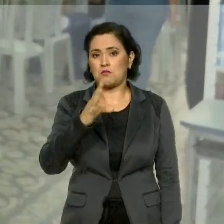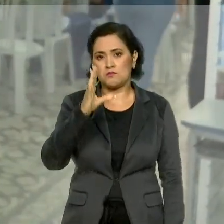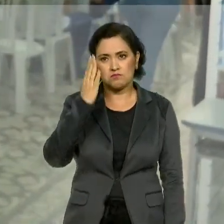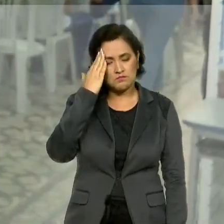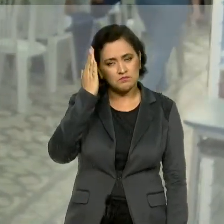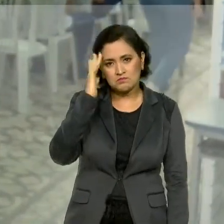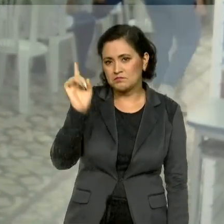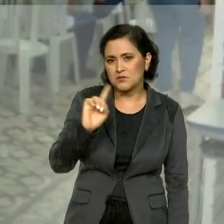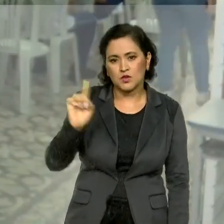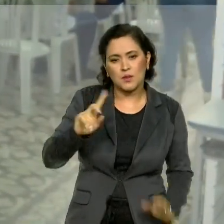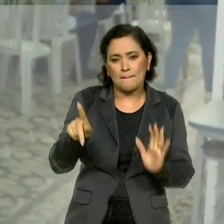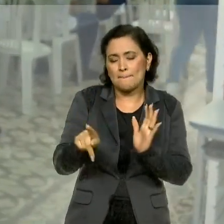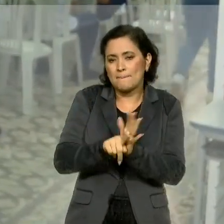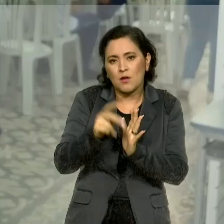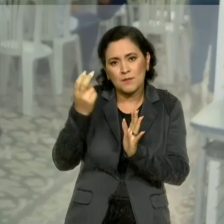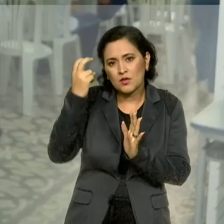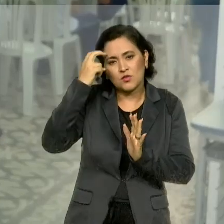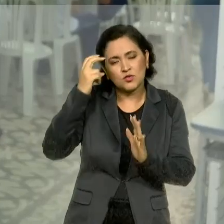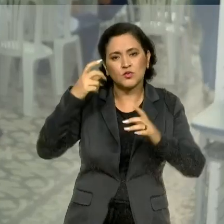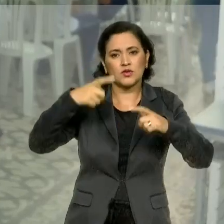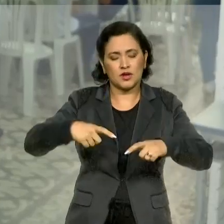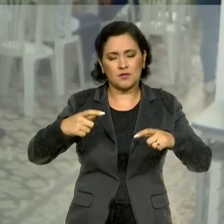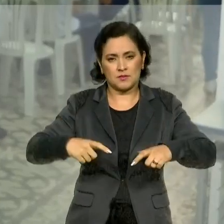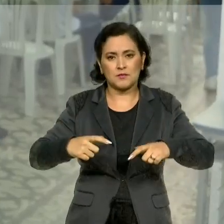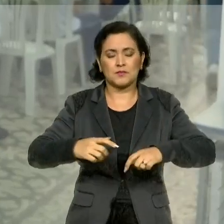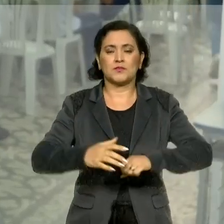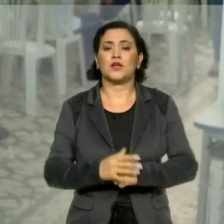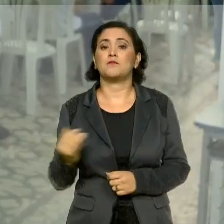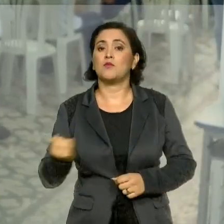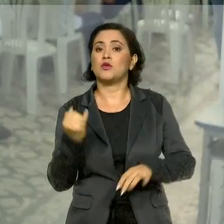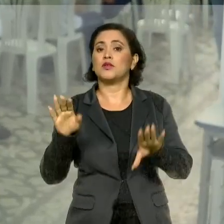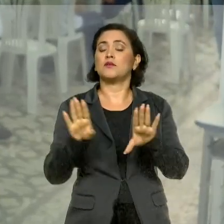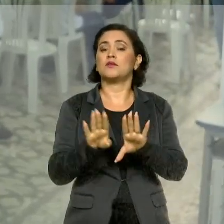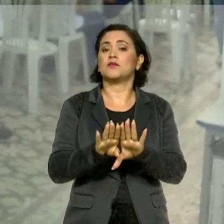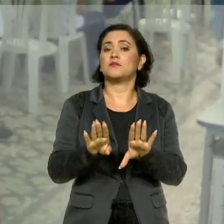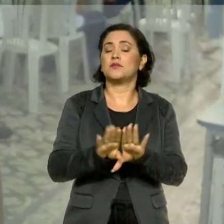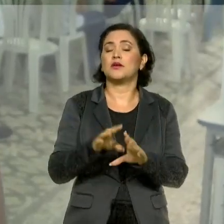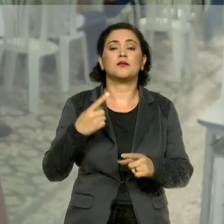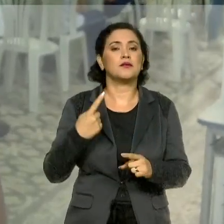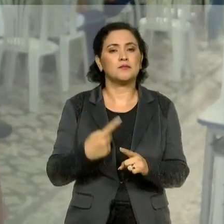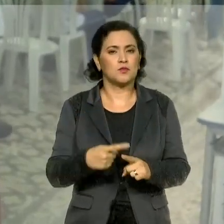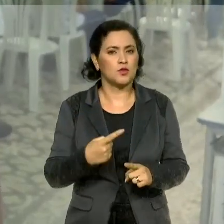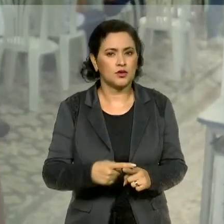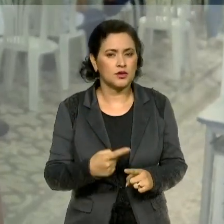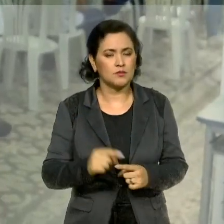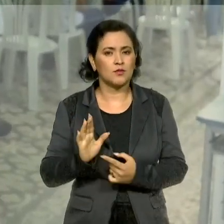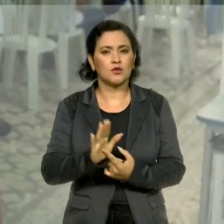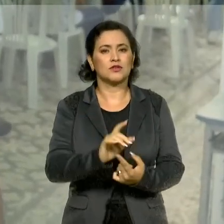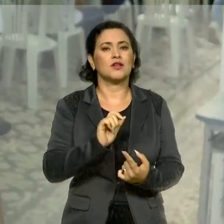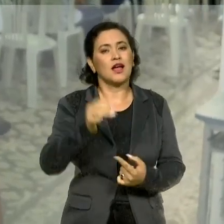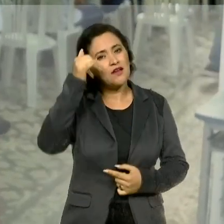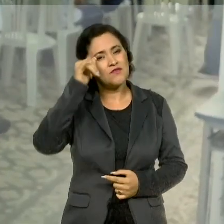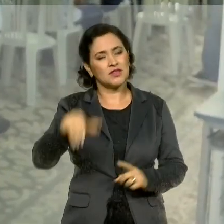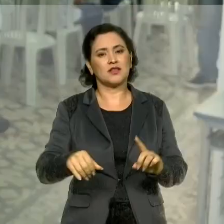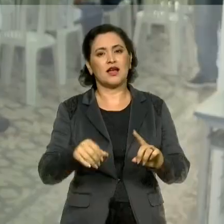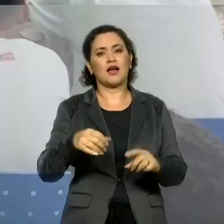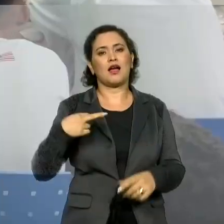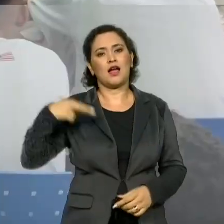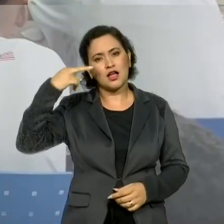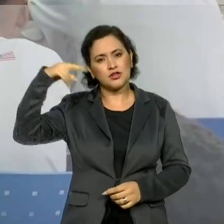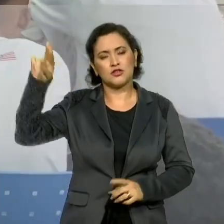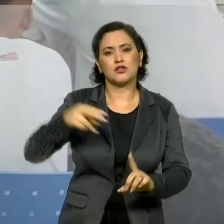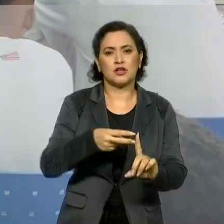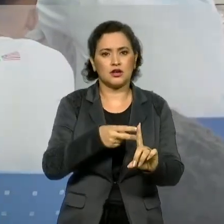cultura própria cidade e eu acho importante porque traz também a aquela aquela questão da intolerância na religião que muitas pessoas não